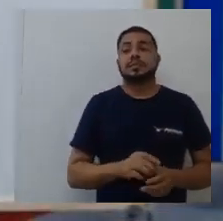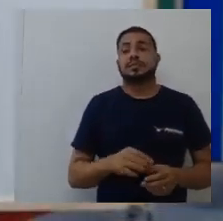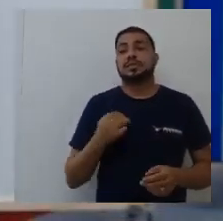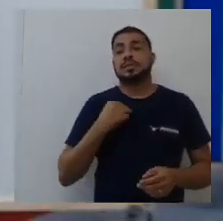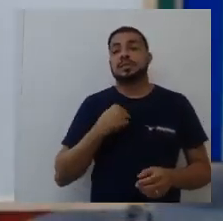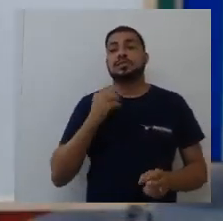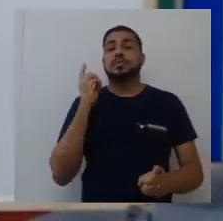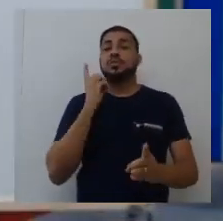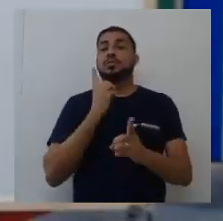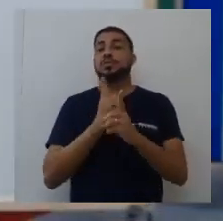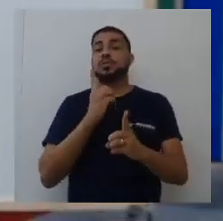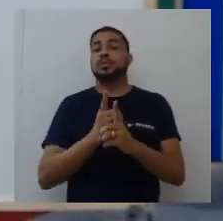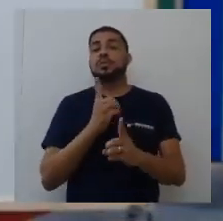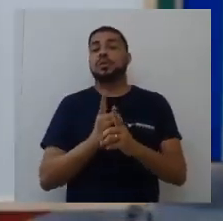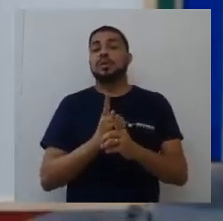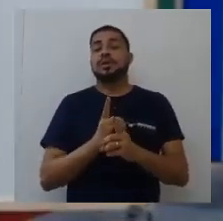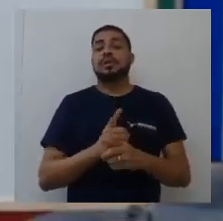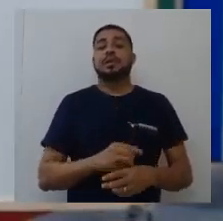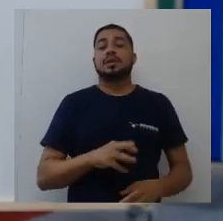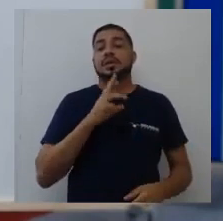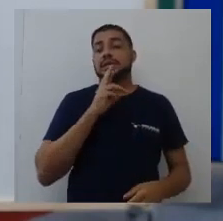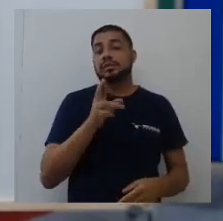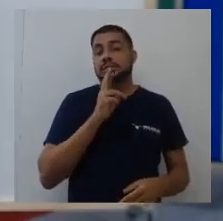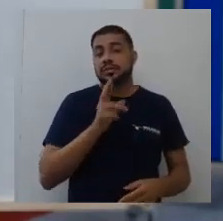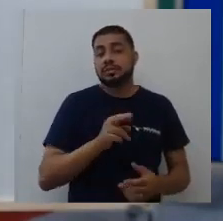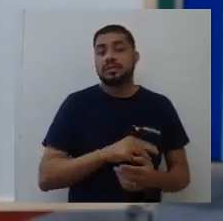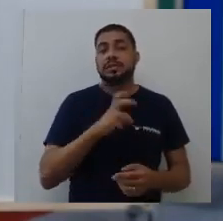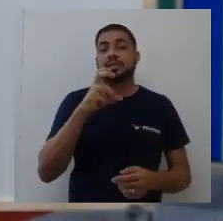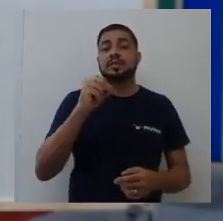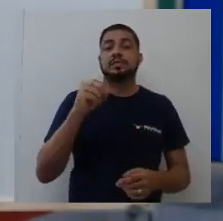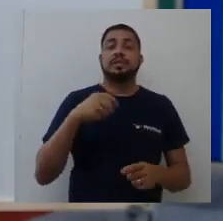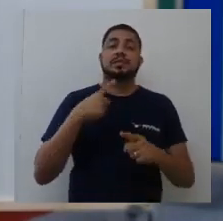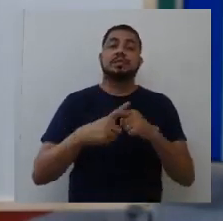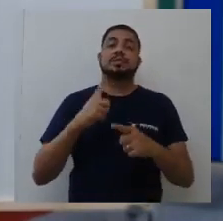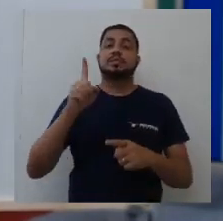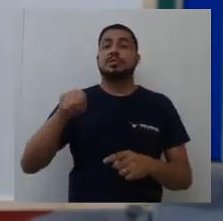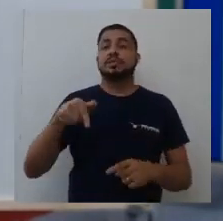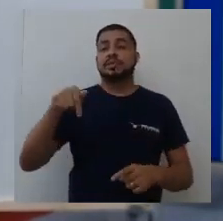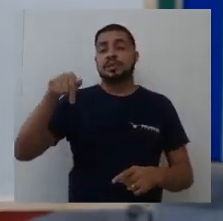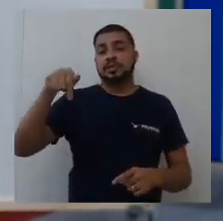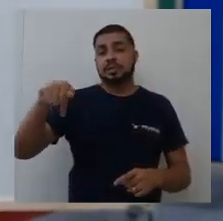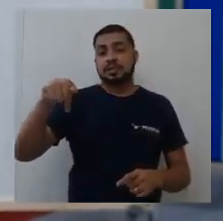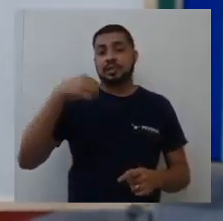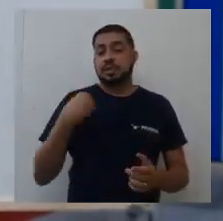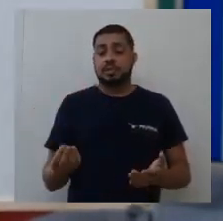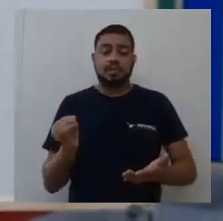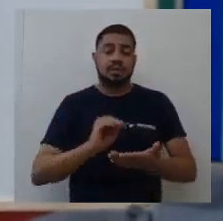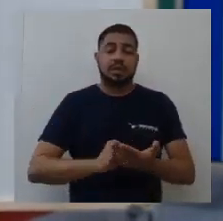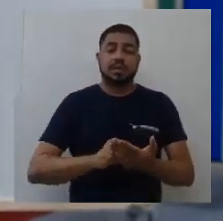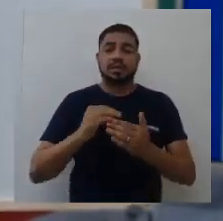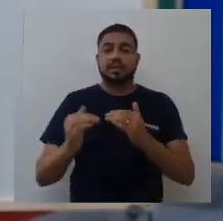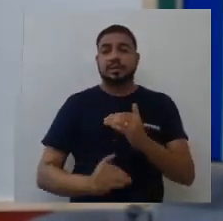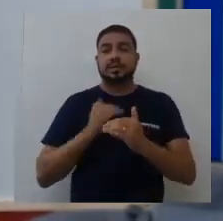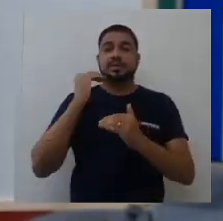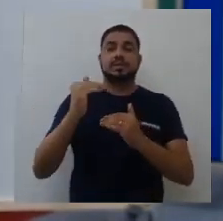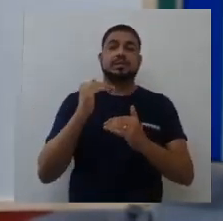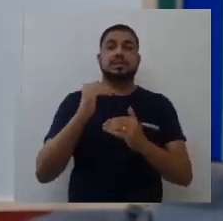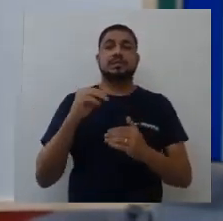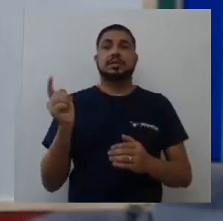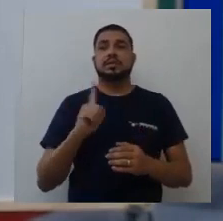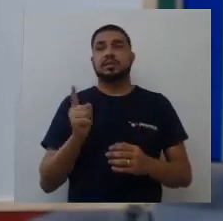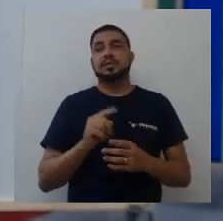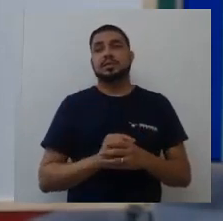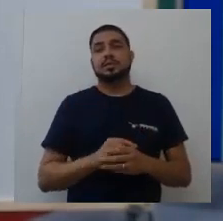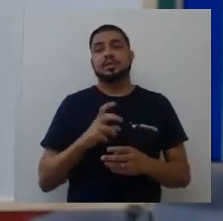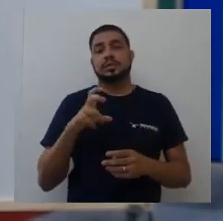eu vou encontrar o seguinte resultado, ó, 50 multiplicado por 1,7, vou colocar aqui em cima, para não ocupar a